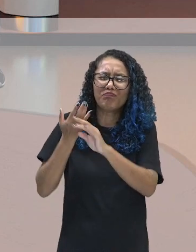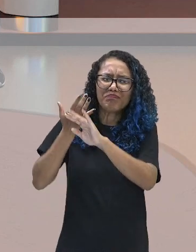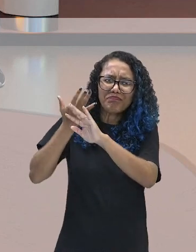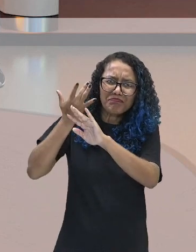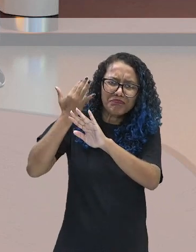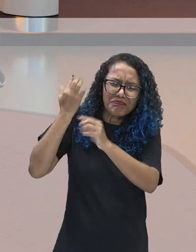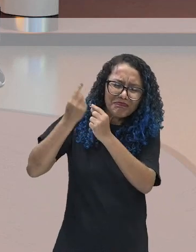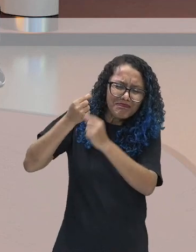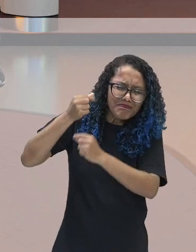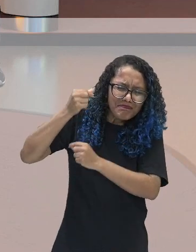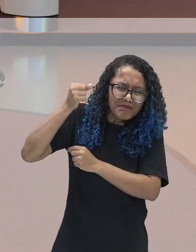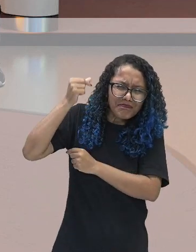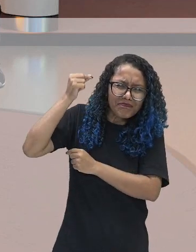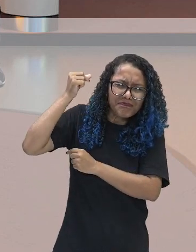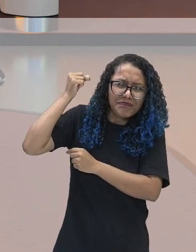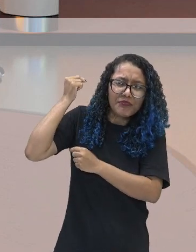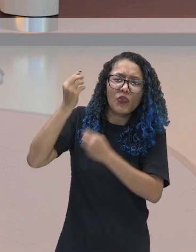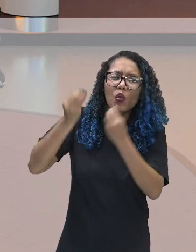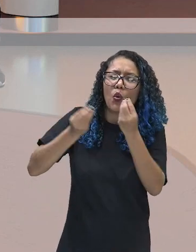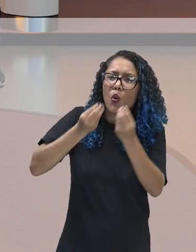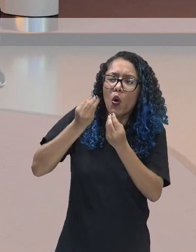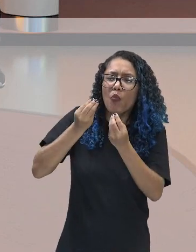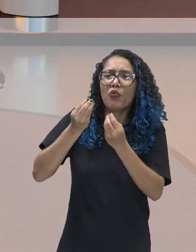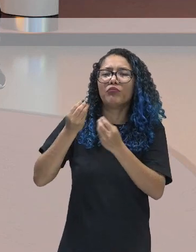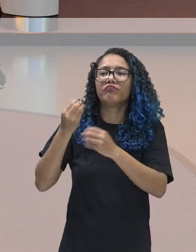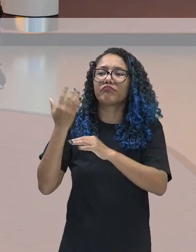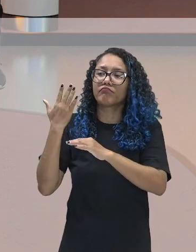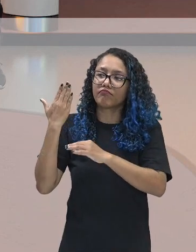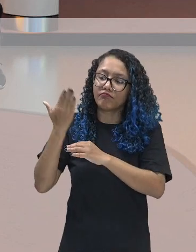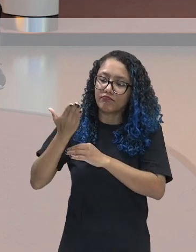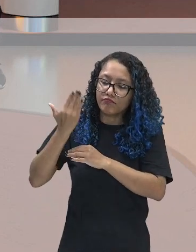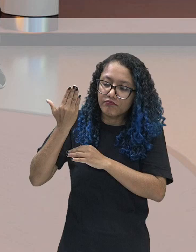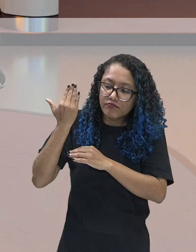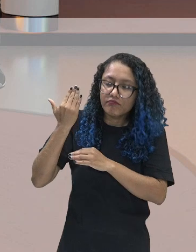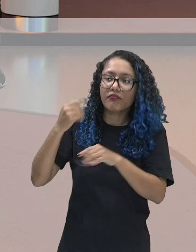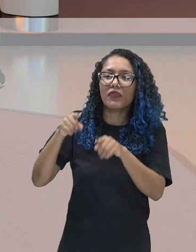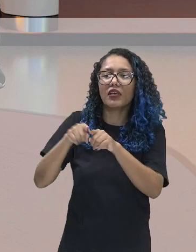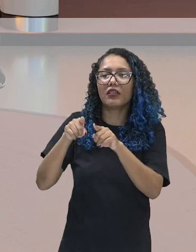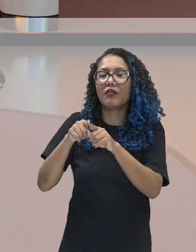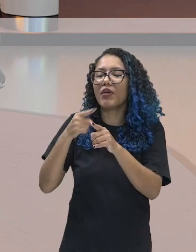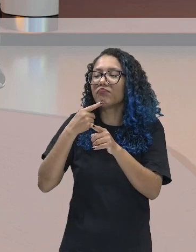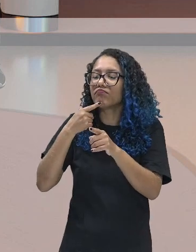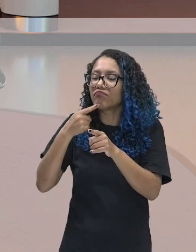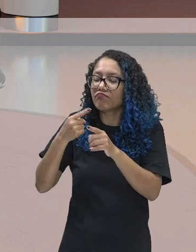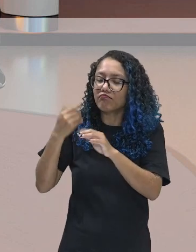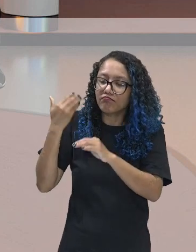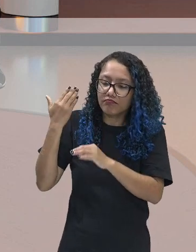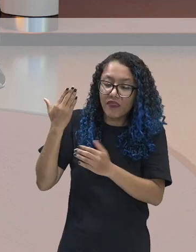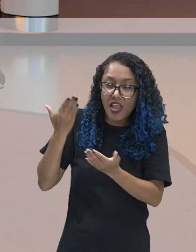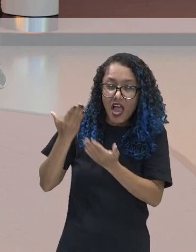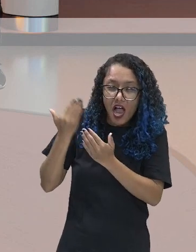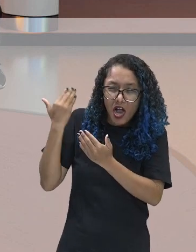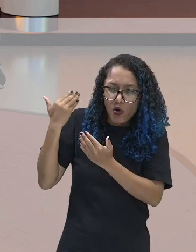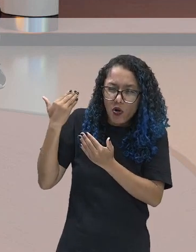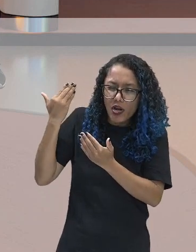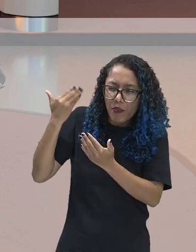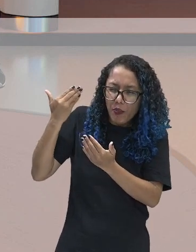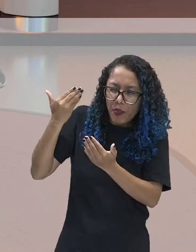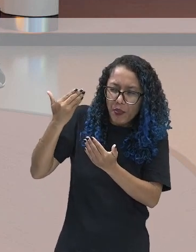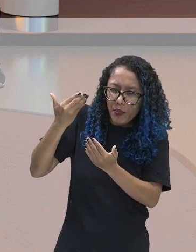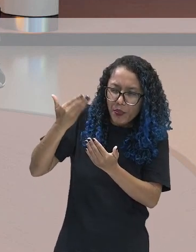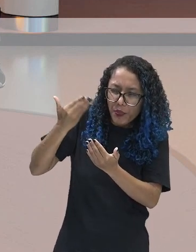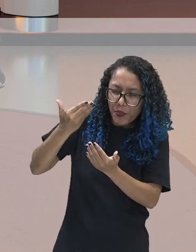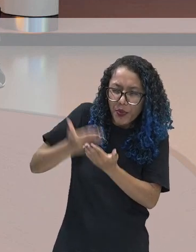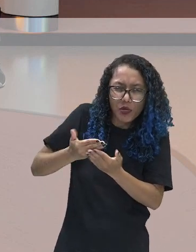muito tempo atrás, o que acontece na média duração, há um pouco mais de tempo atrás, e o que